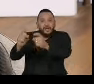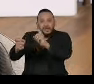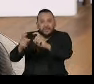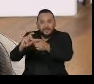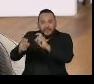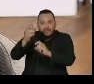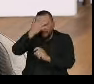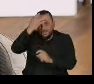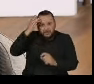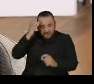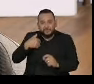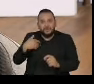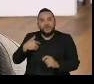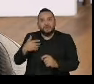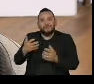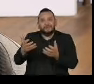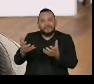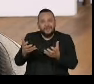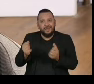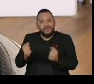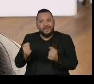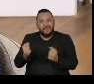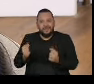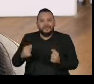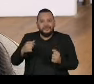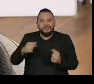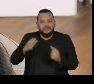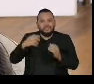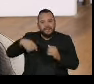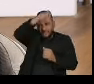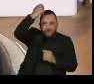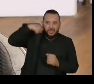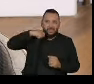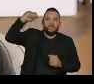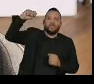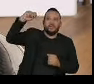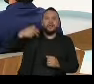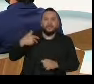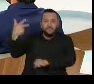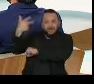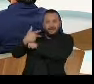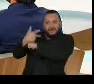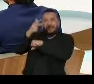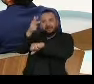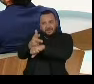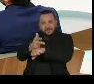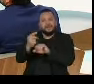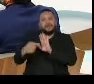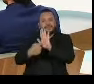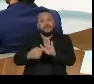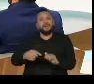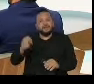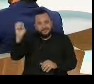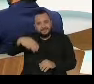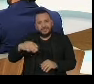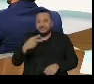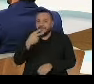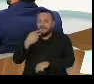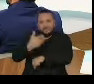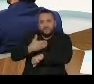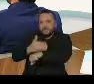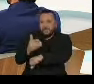que as pessoas vão querer me colocar com o pescoço numa forca, eu vou ligar a câmera para mostrar assim. Vai ser o tempo inteiro? Não precisa